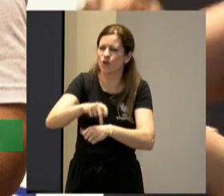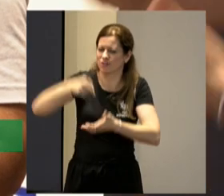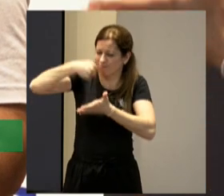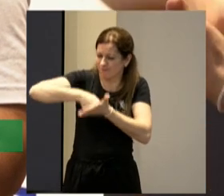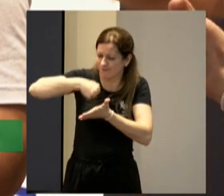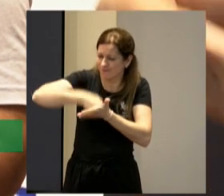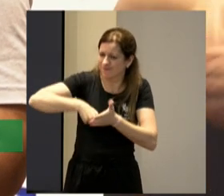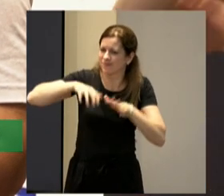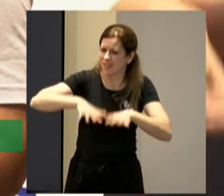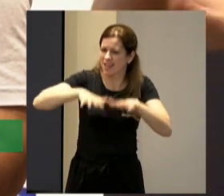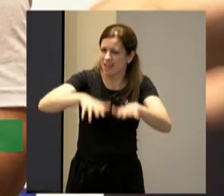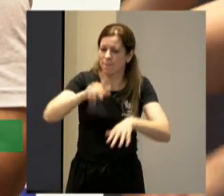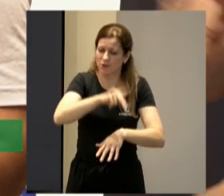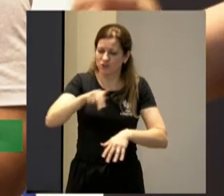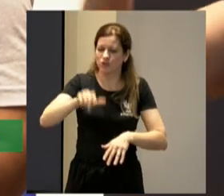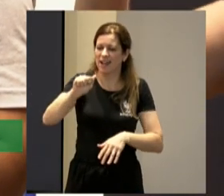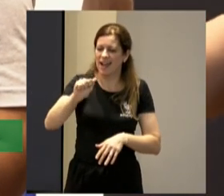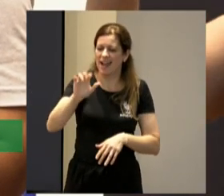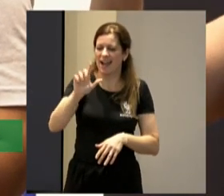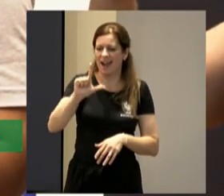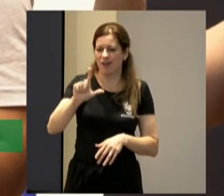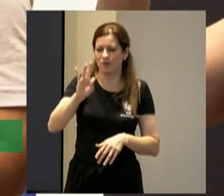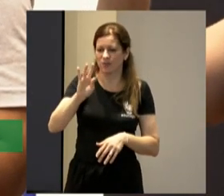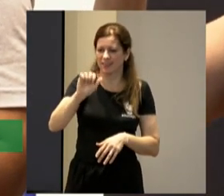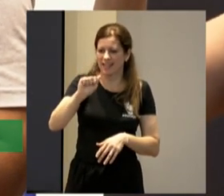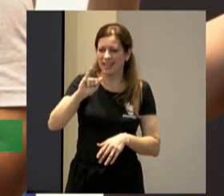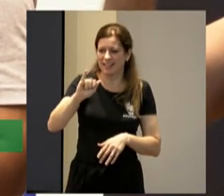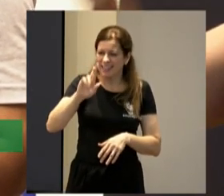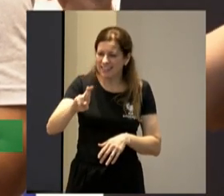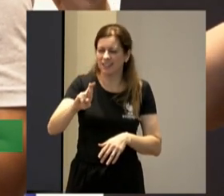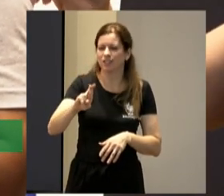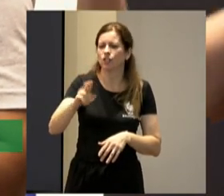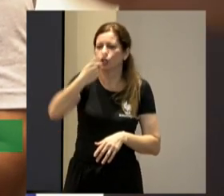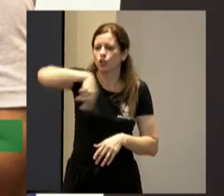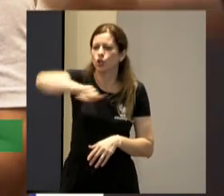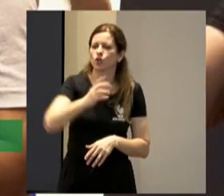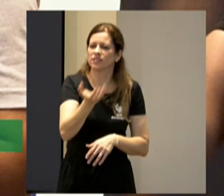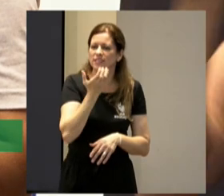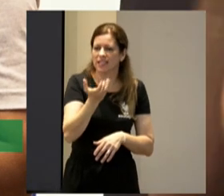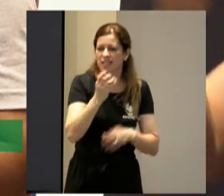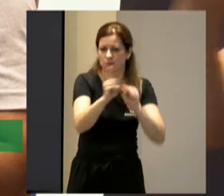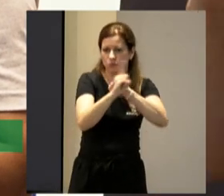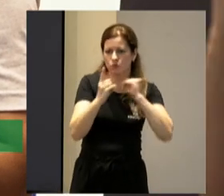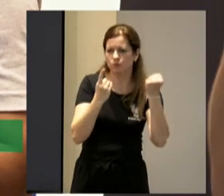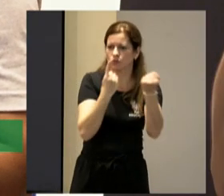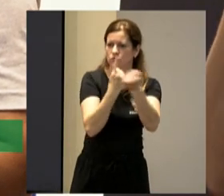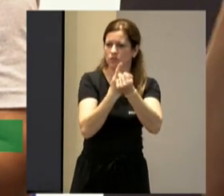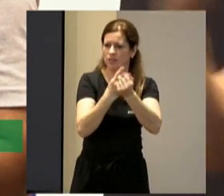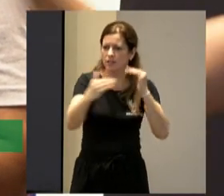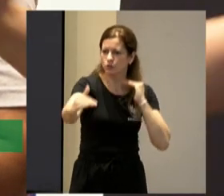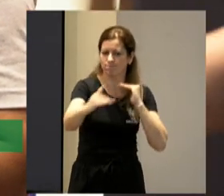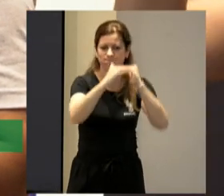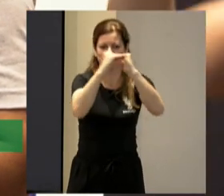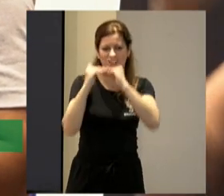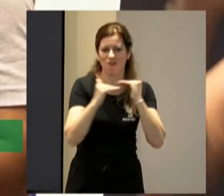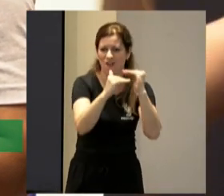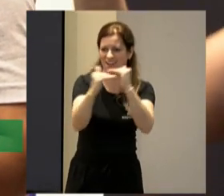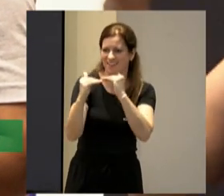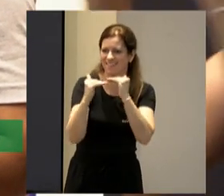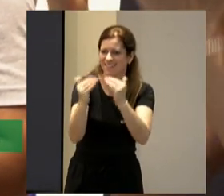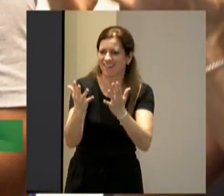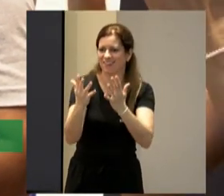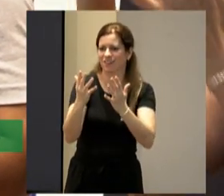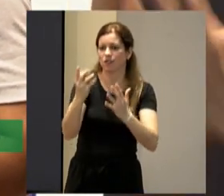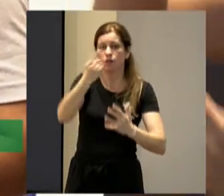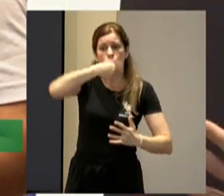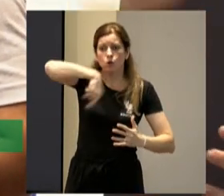professora Altair, nós sonhamos com uma sociedade igualitária, onde não haja hierarquia racial. Nós somos a